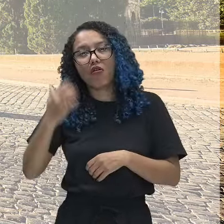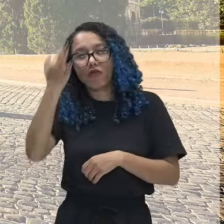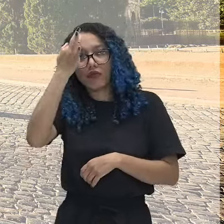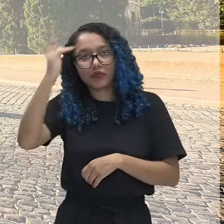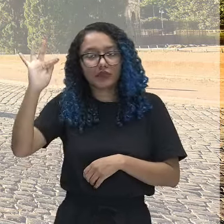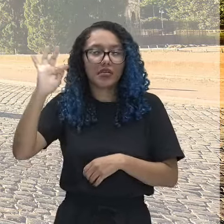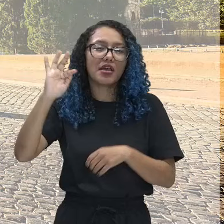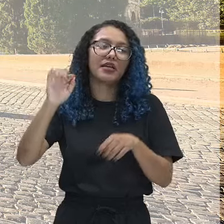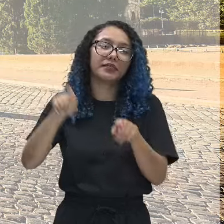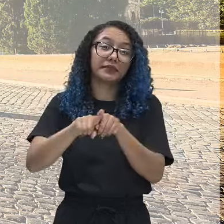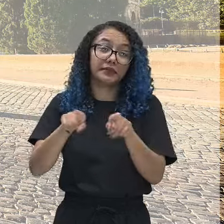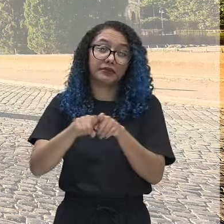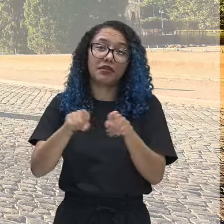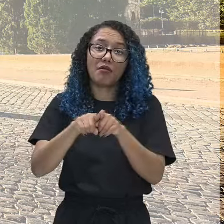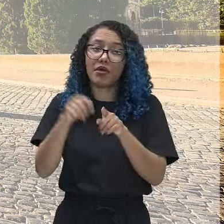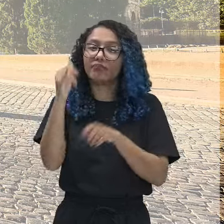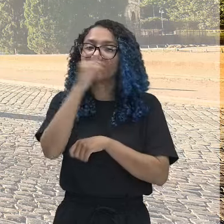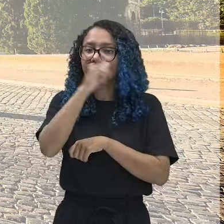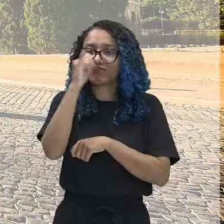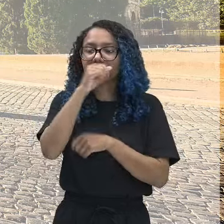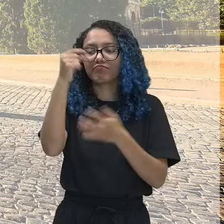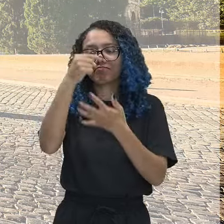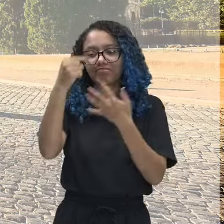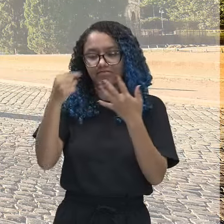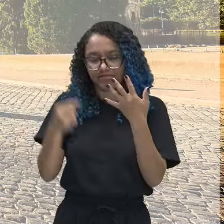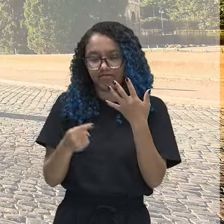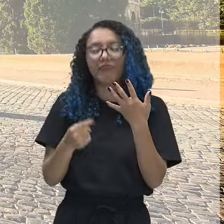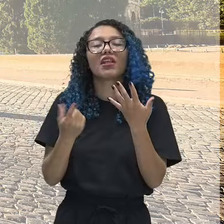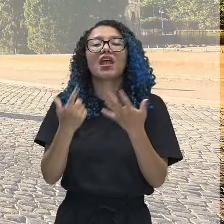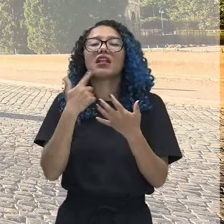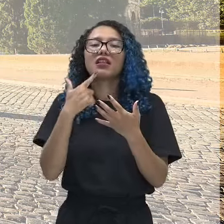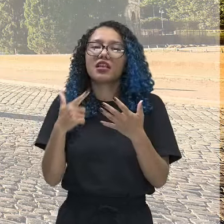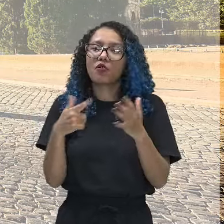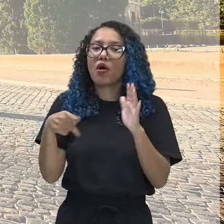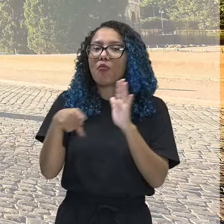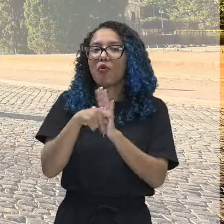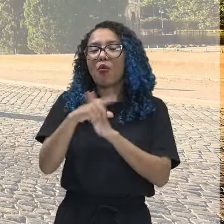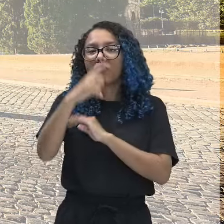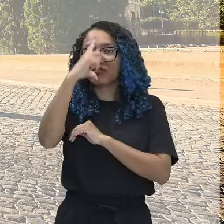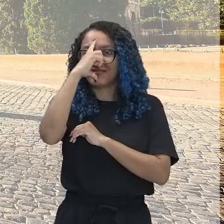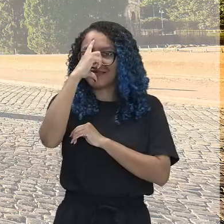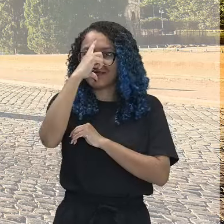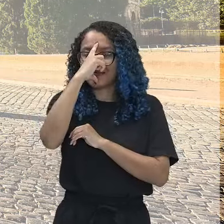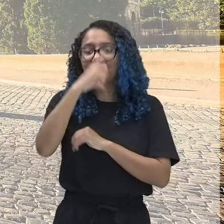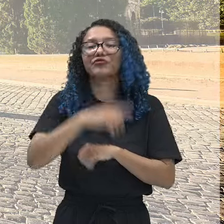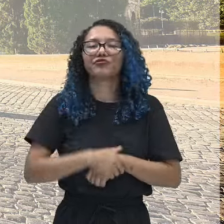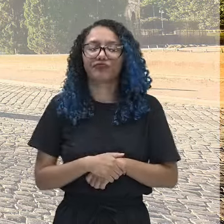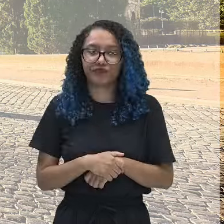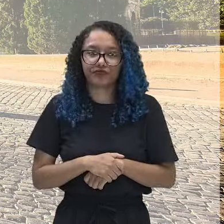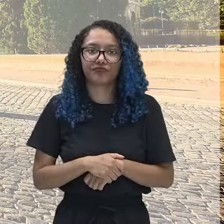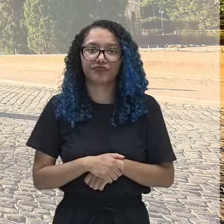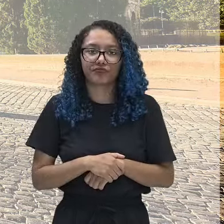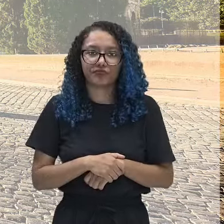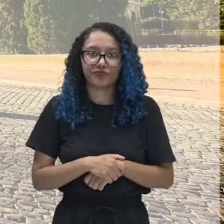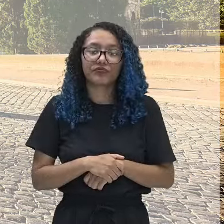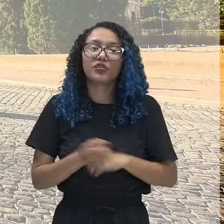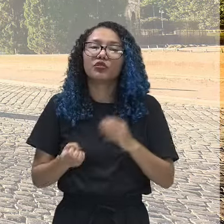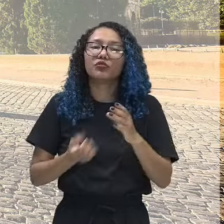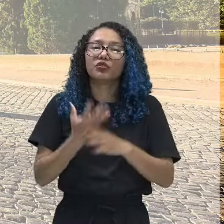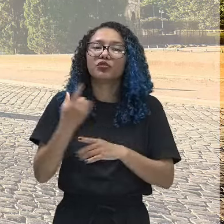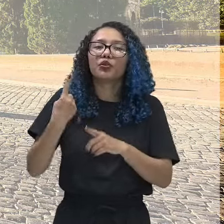francês e o próprio italiano, que são consideradas ali línguas latinas, que surgiram a partir do processo